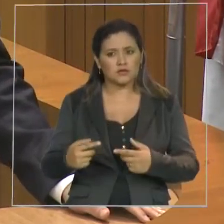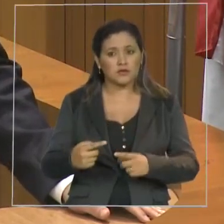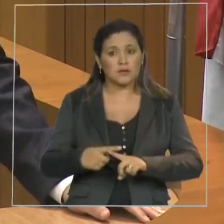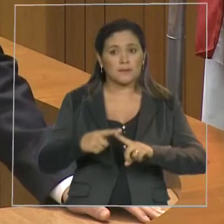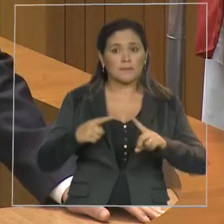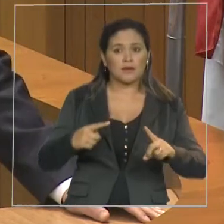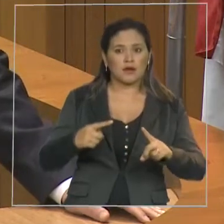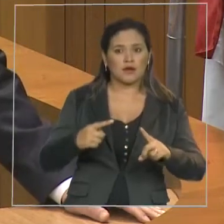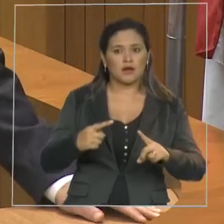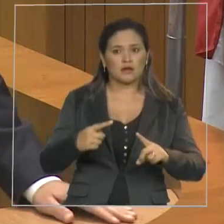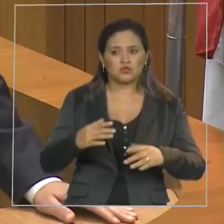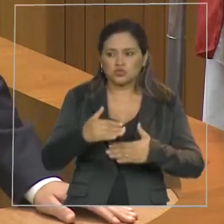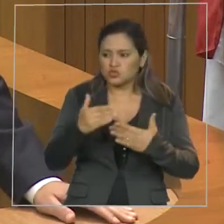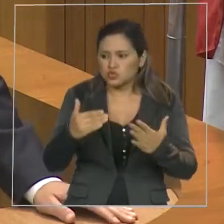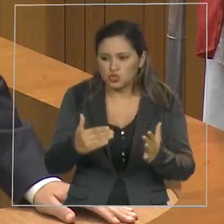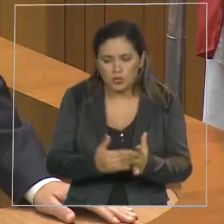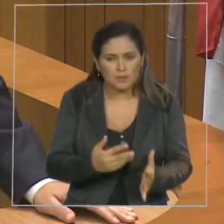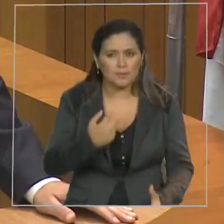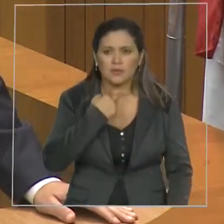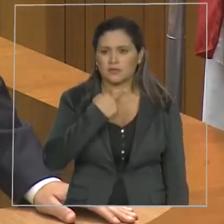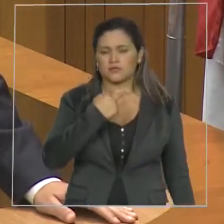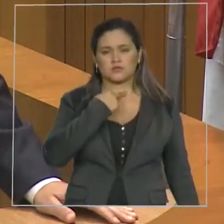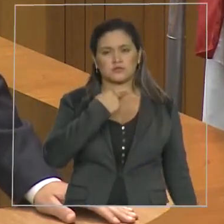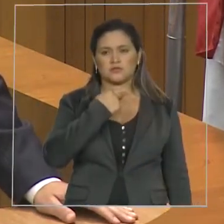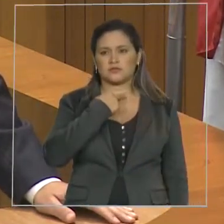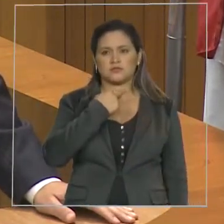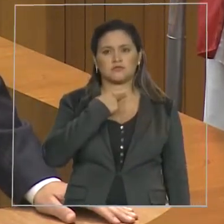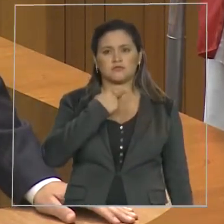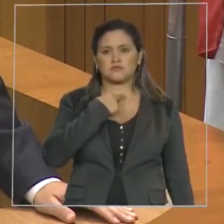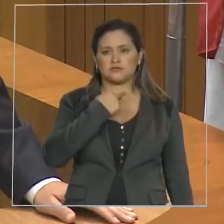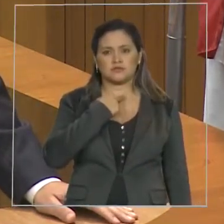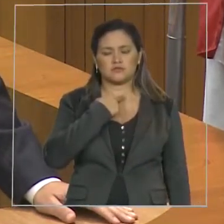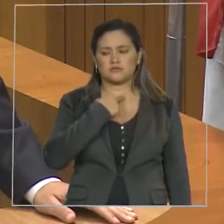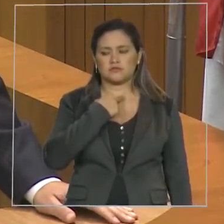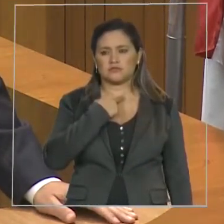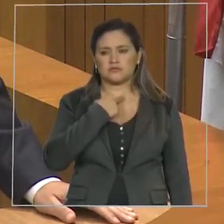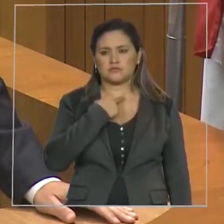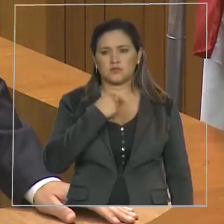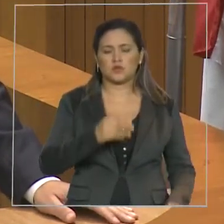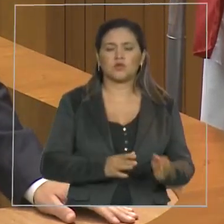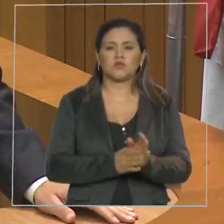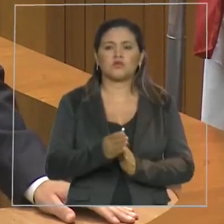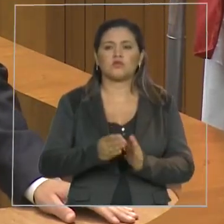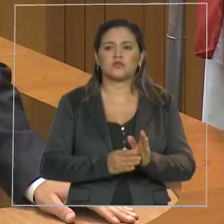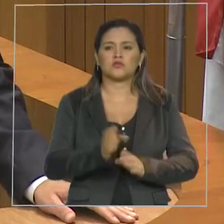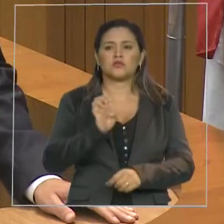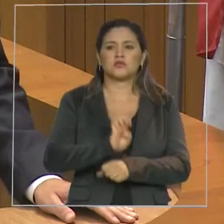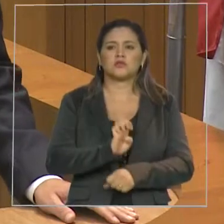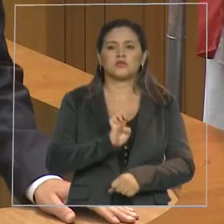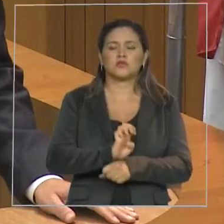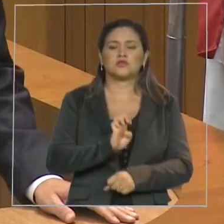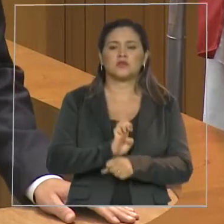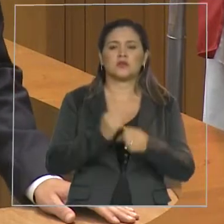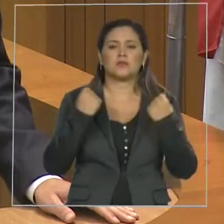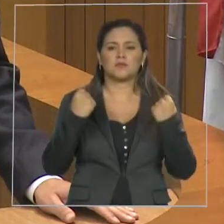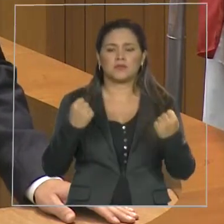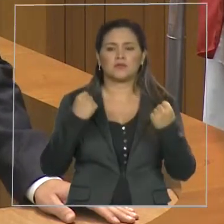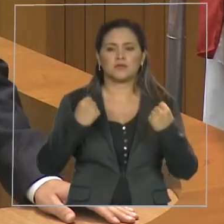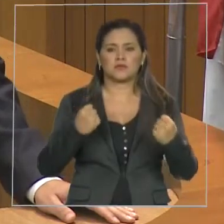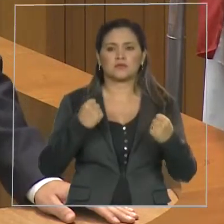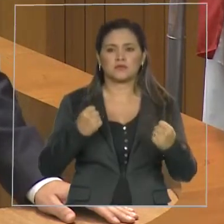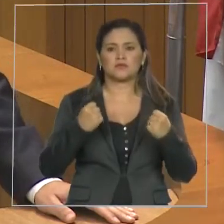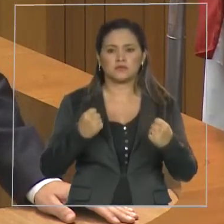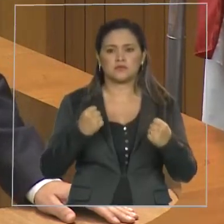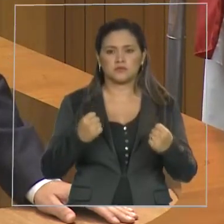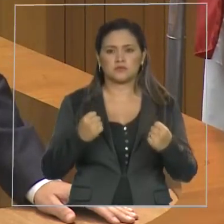Retirar a pessoa com deficiência do Conselho de Esporte Estadual de Esporte do Maranhão, retirar a garantia da participação